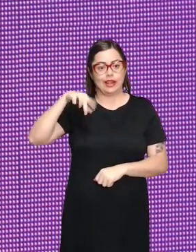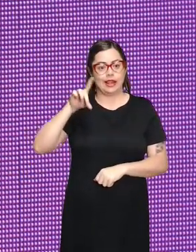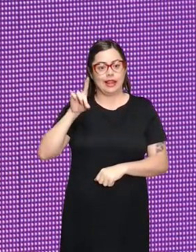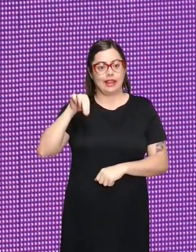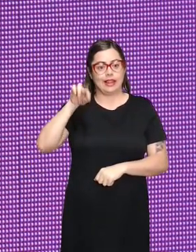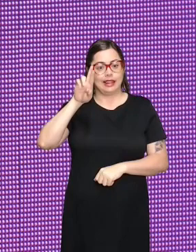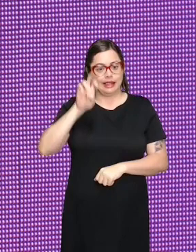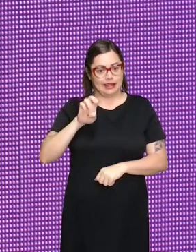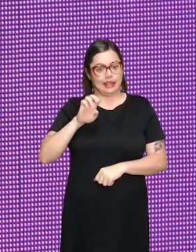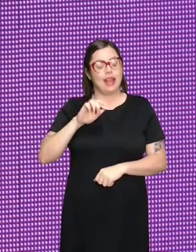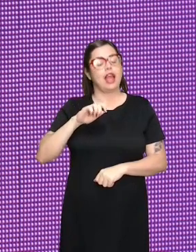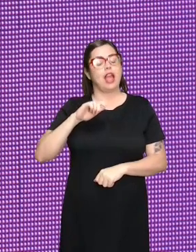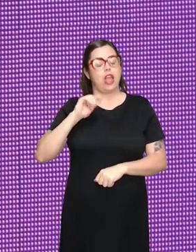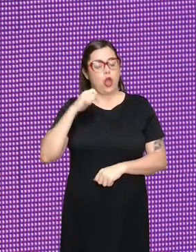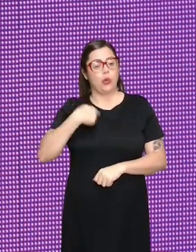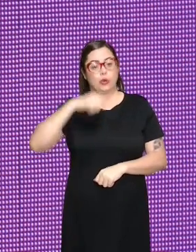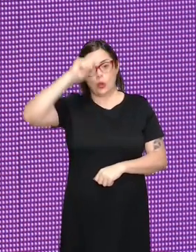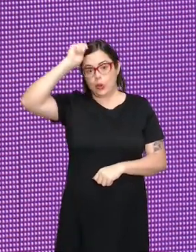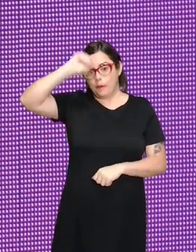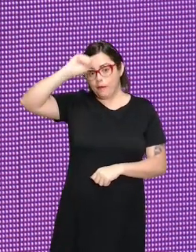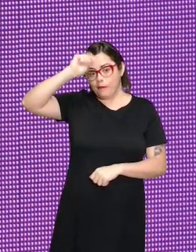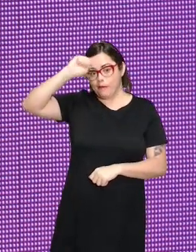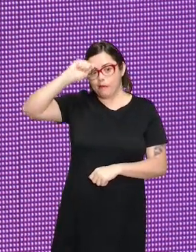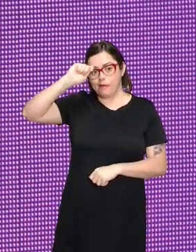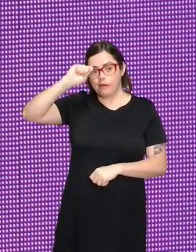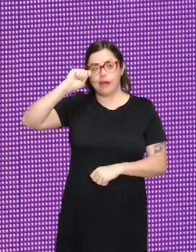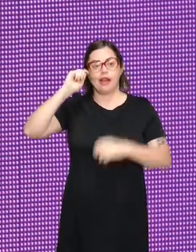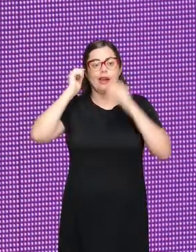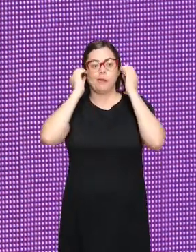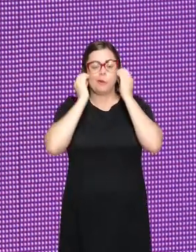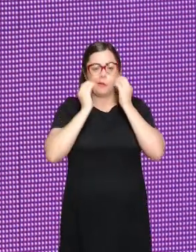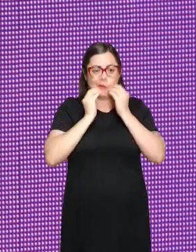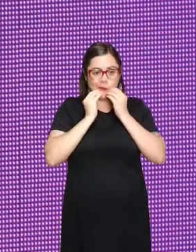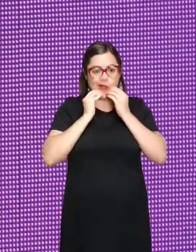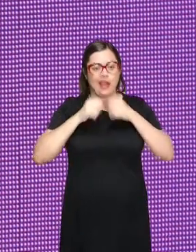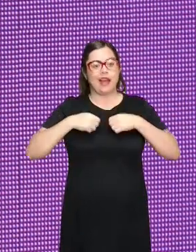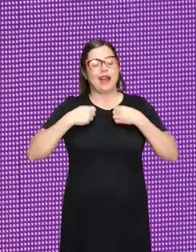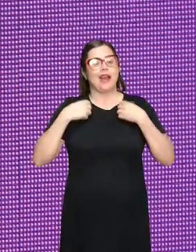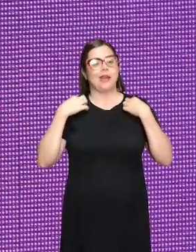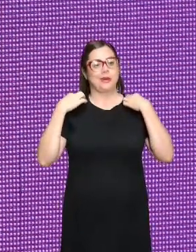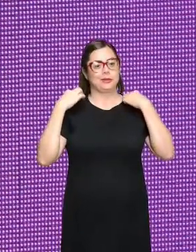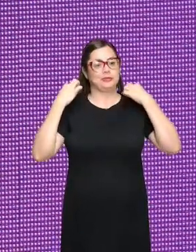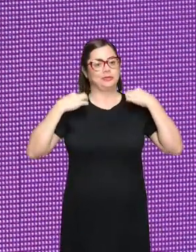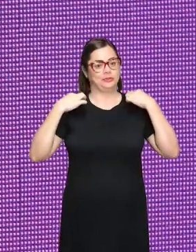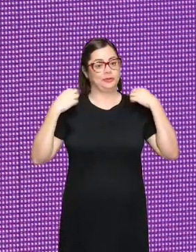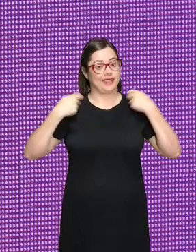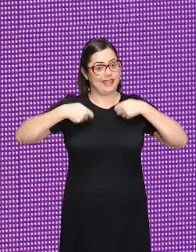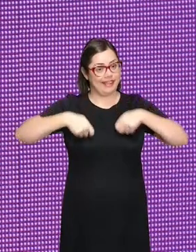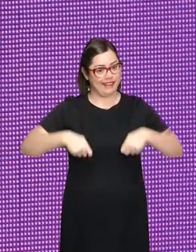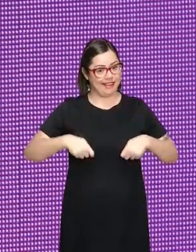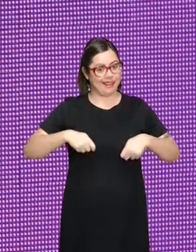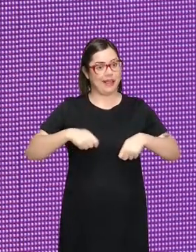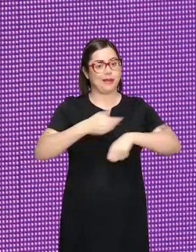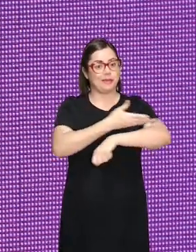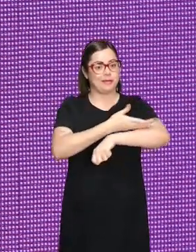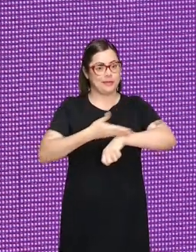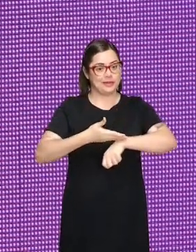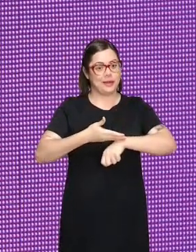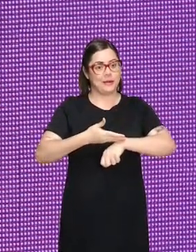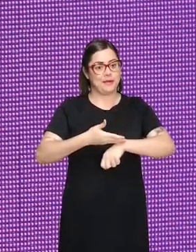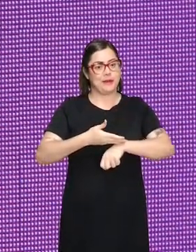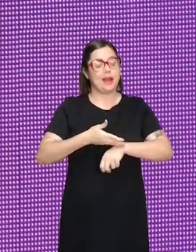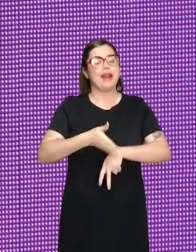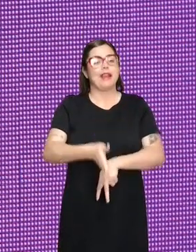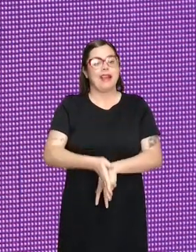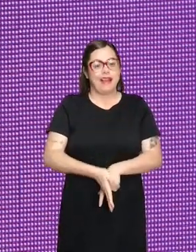boné, com uma calça preta, uma blusa branca e um casaco laranja amarrado no pescoço para ficar mais chique, mais moderno, mais fashion. Quando eu cheguei, meu